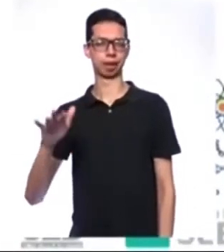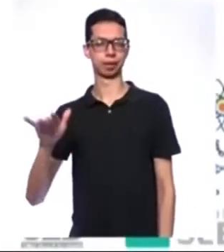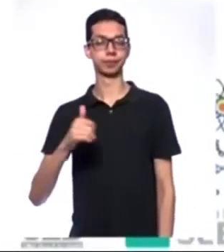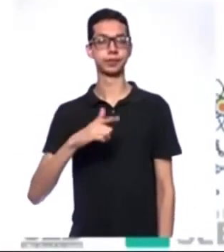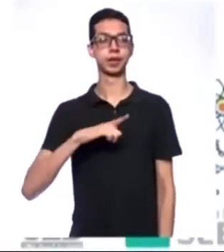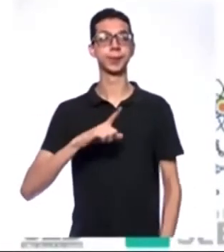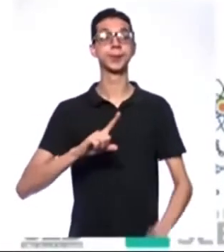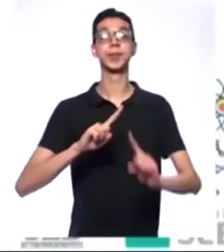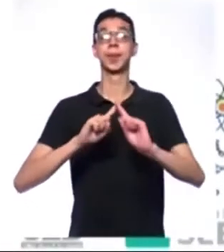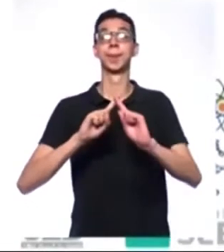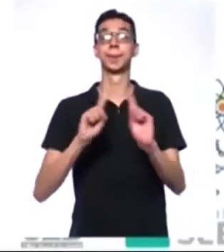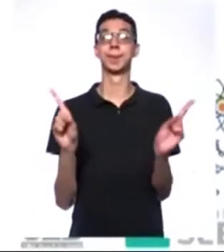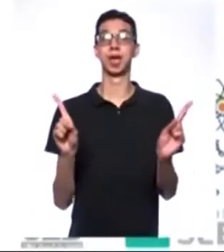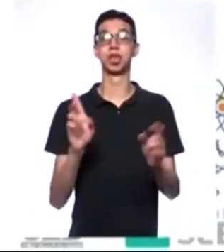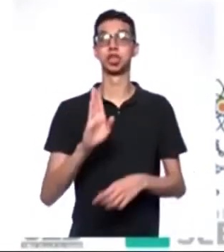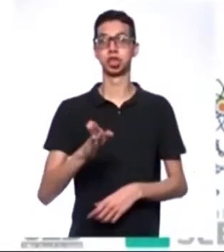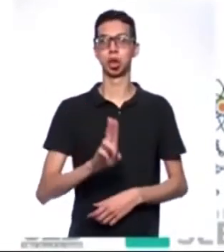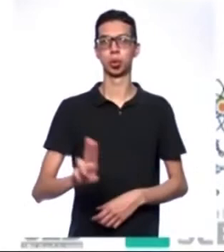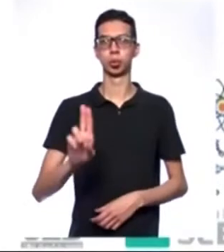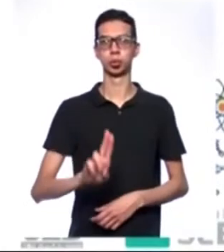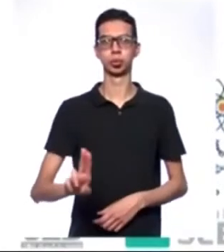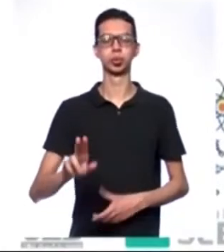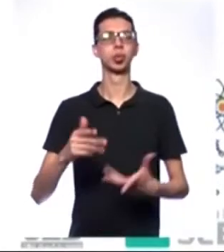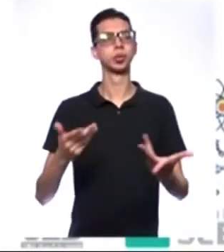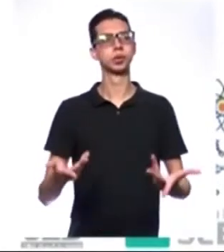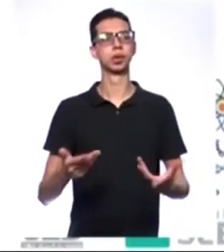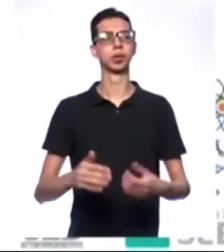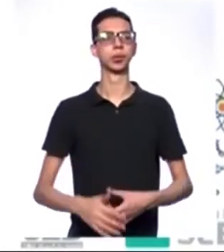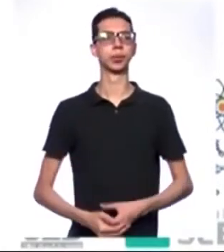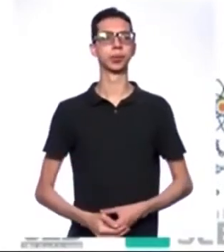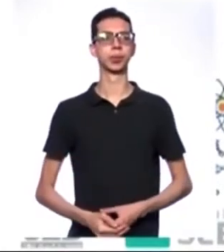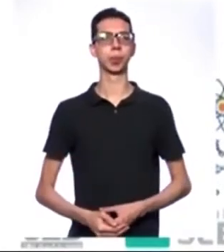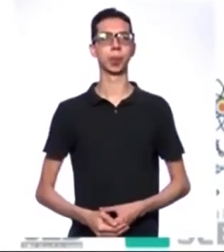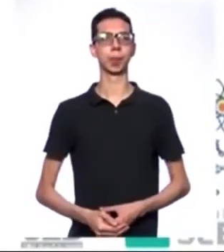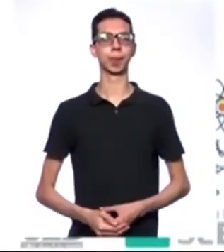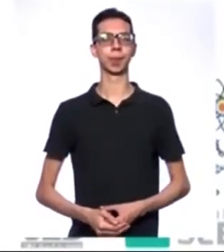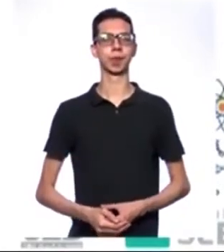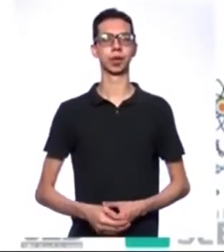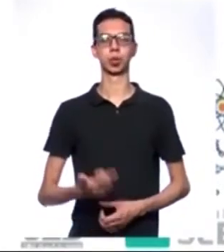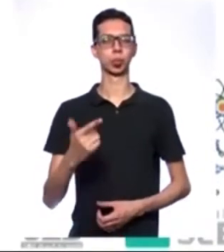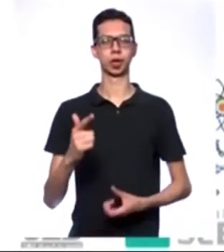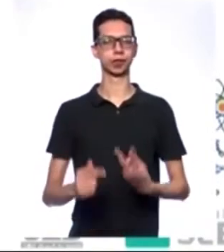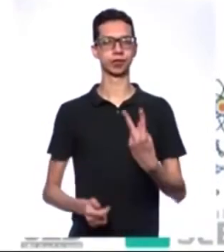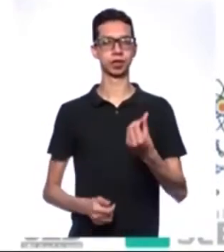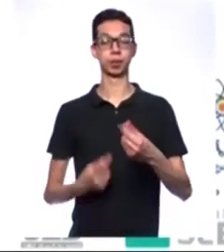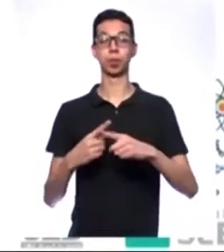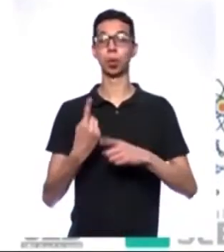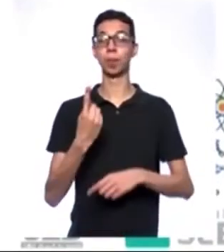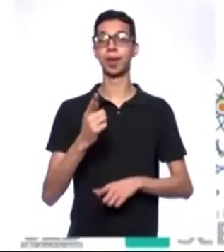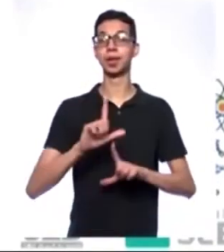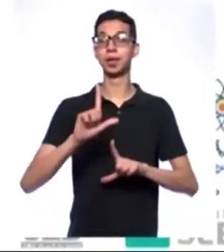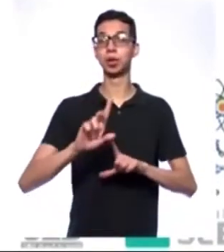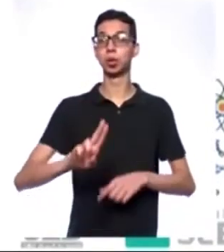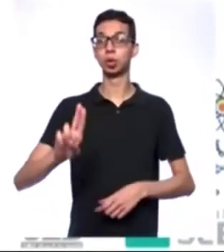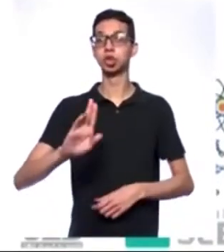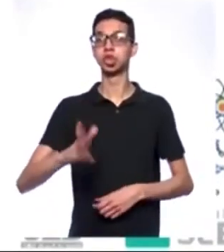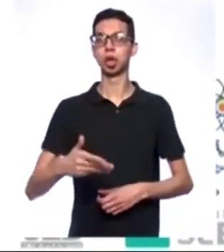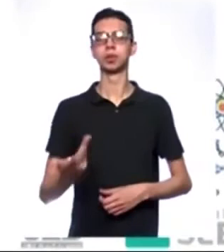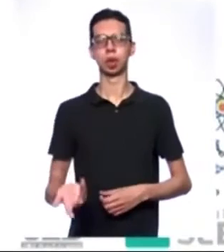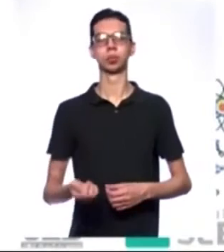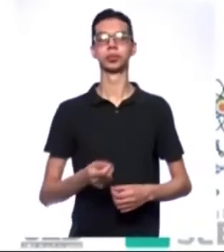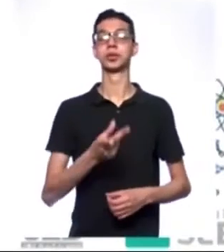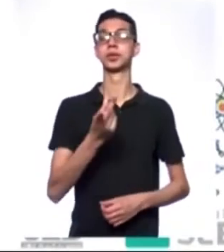próxima casinha ela não tem 26 porque uma letra Já foi usado Então ela tem 25